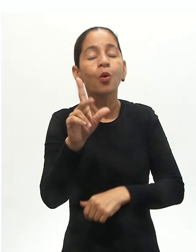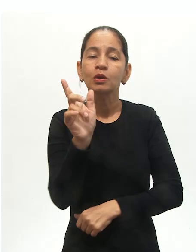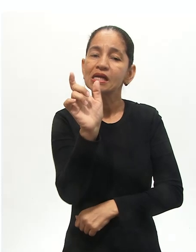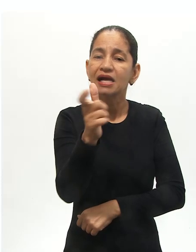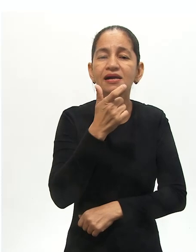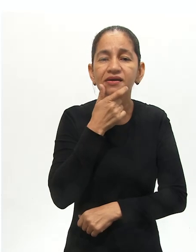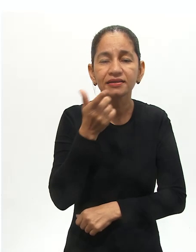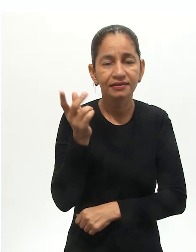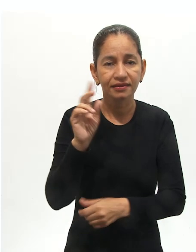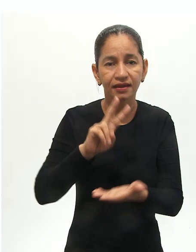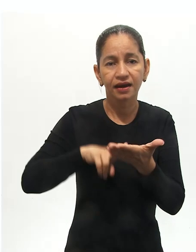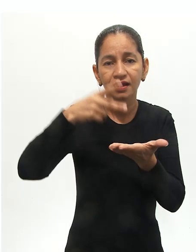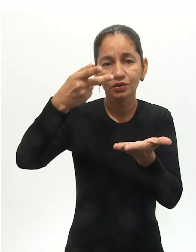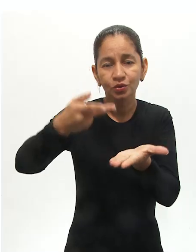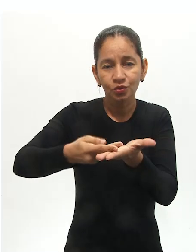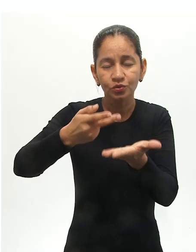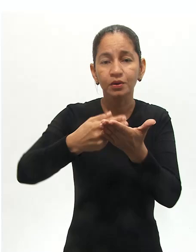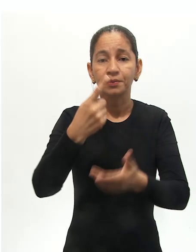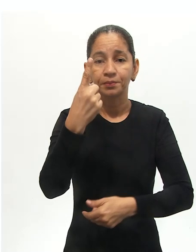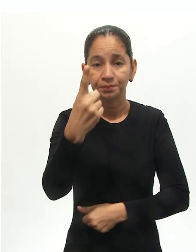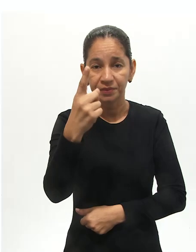foi instituído em